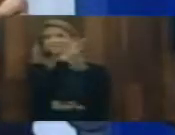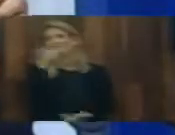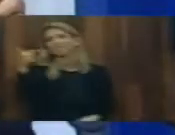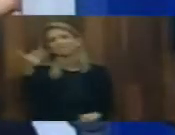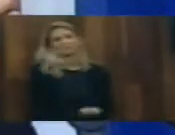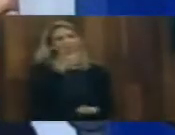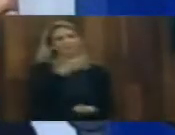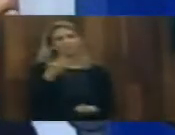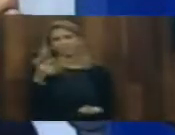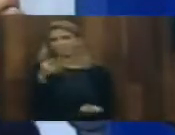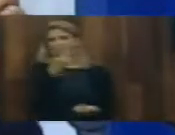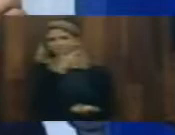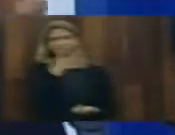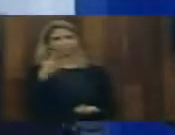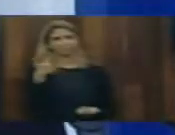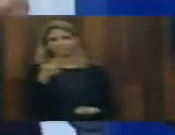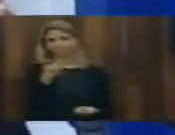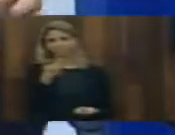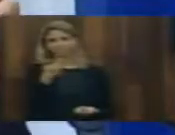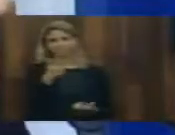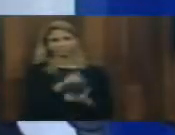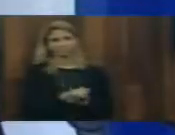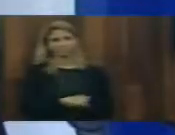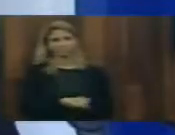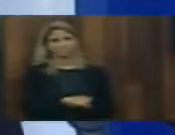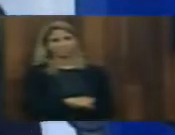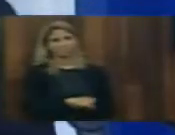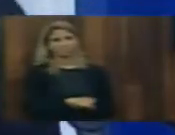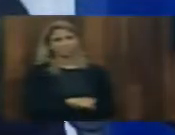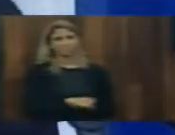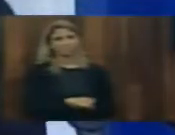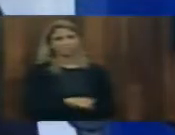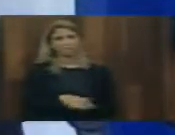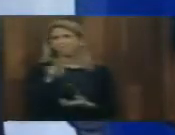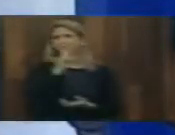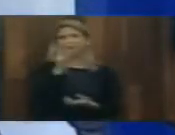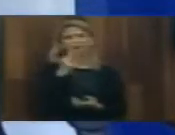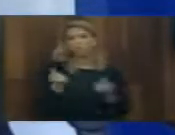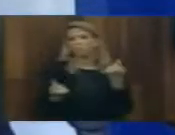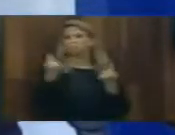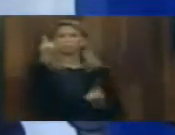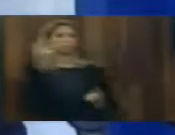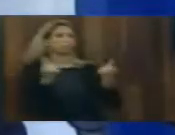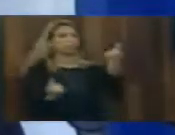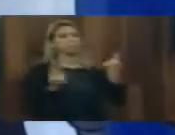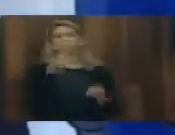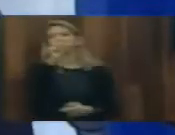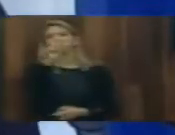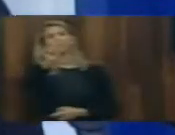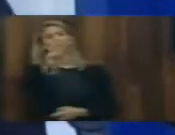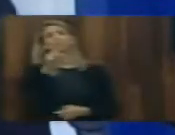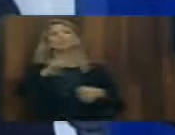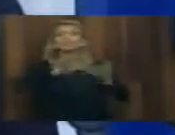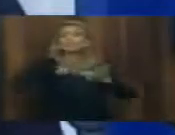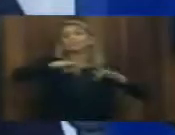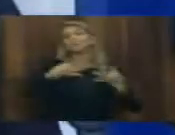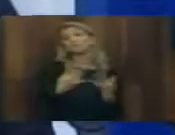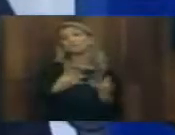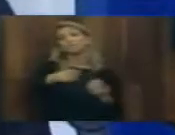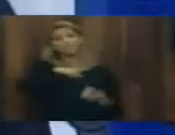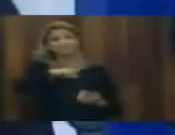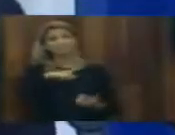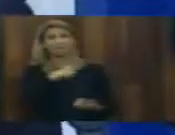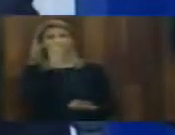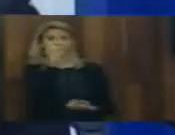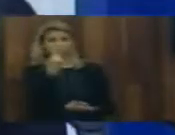temos. Nós não temos. Não é preferência por A ou B, é simplesmente ter um